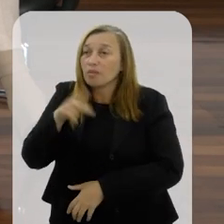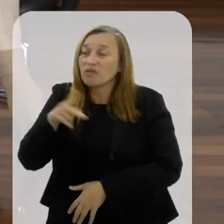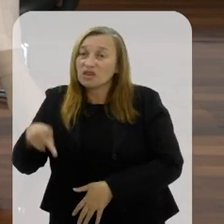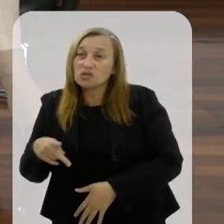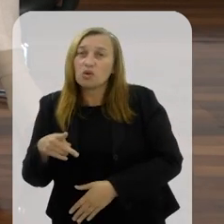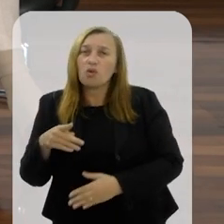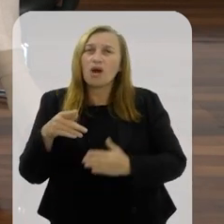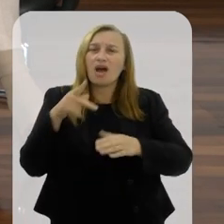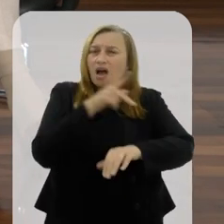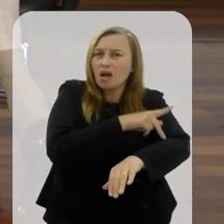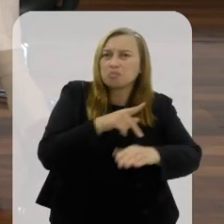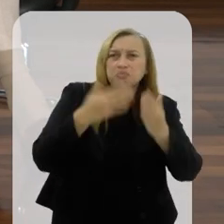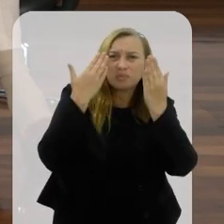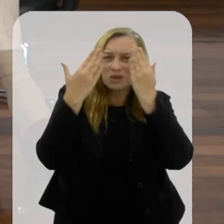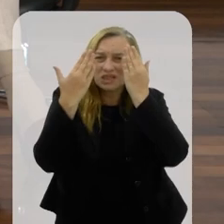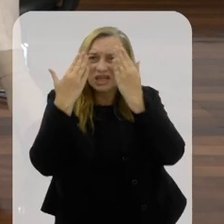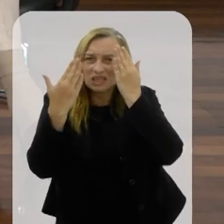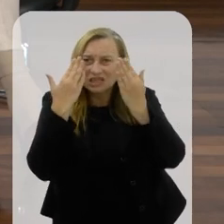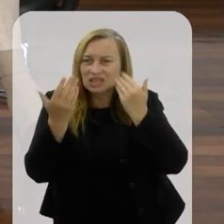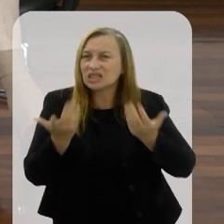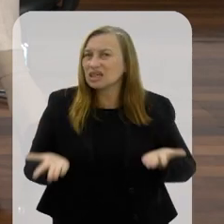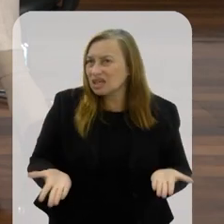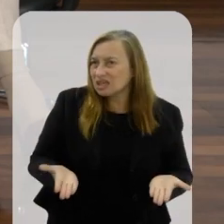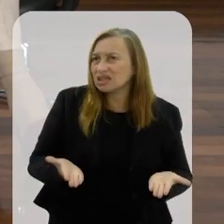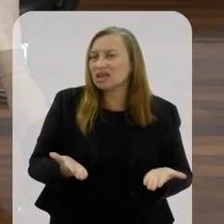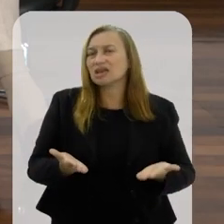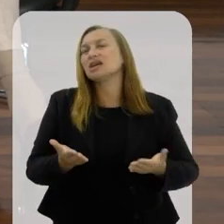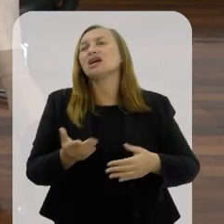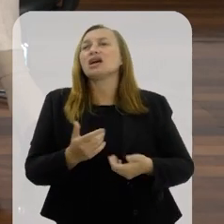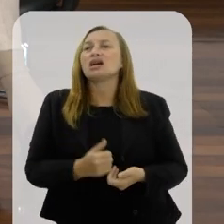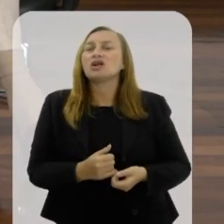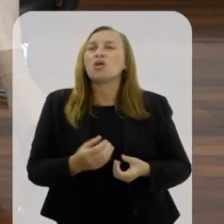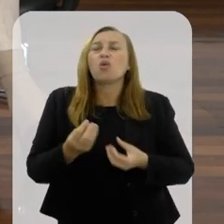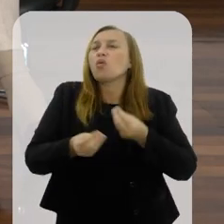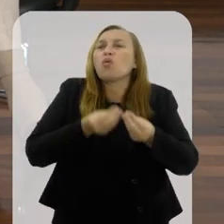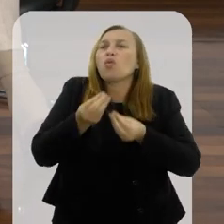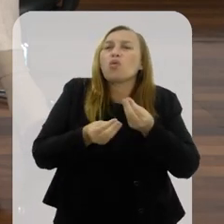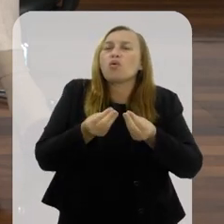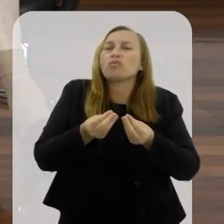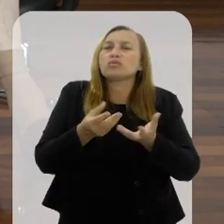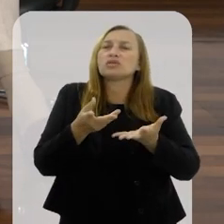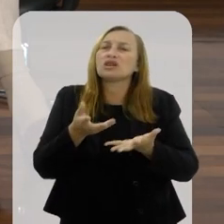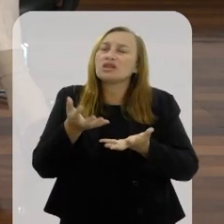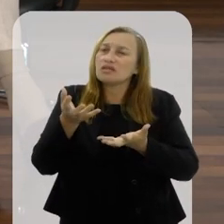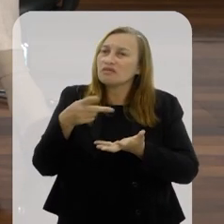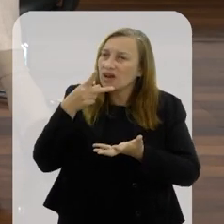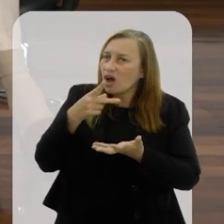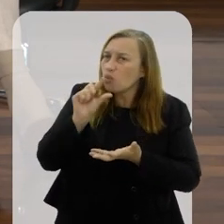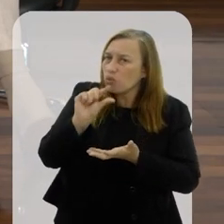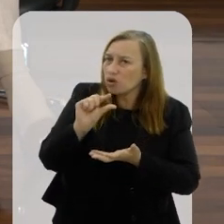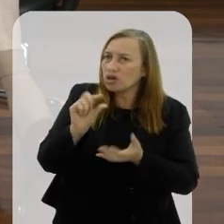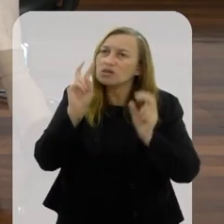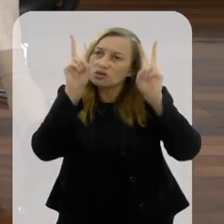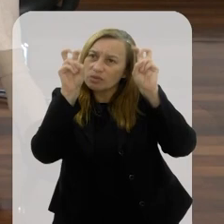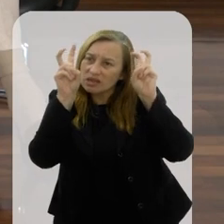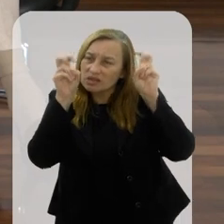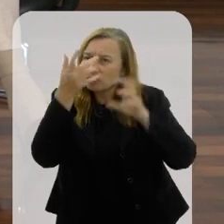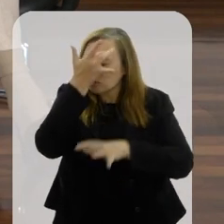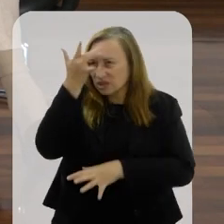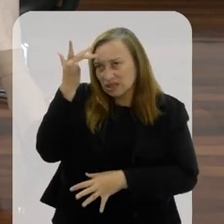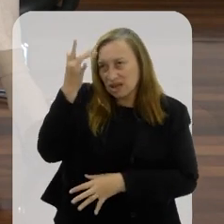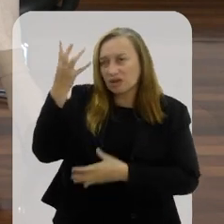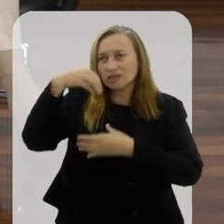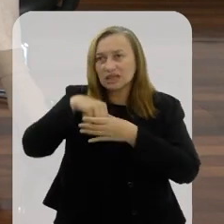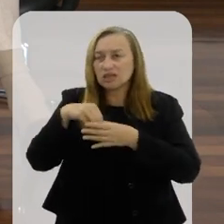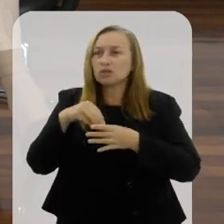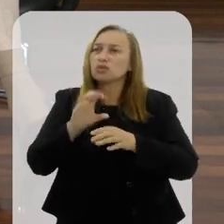professor Ricardo? A psiquiatria, a psicologia, dentro de um conceito amplo de saúde. Então, queria que falasse um pouquinho sobre isso, sobre